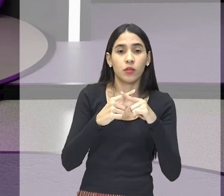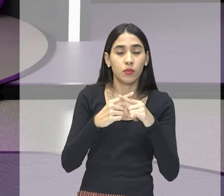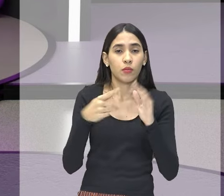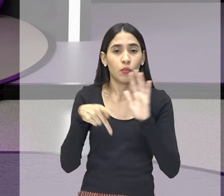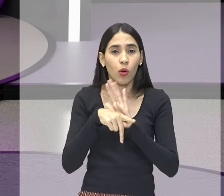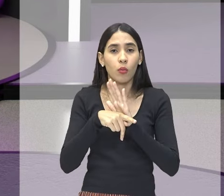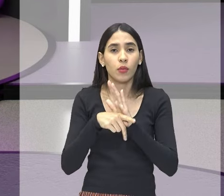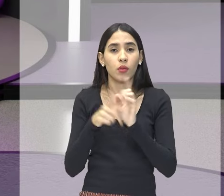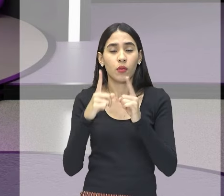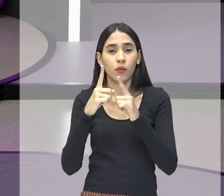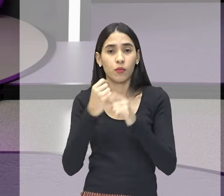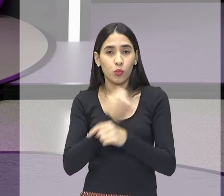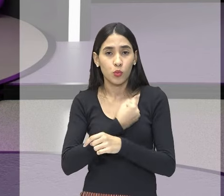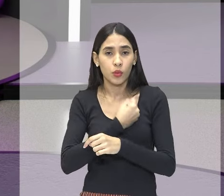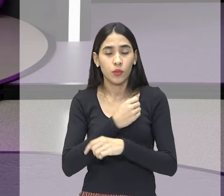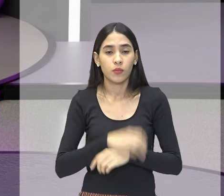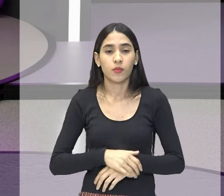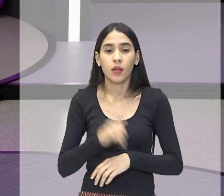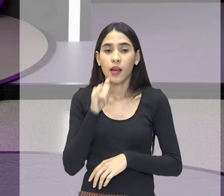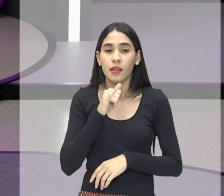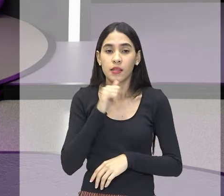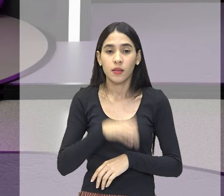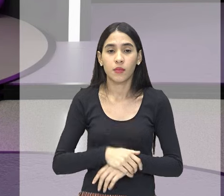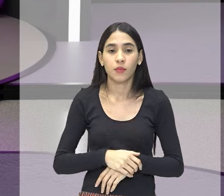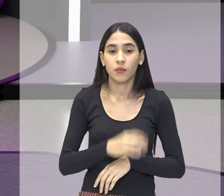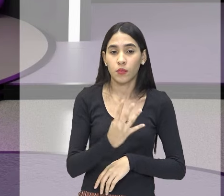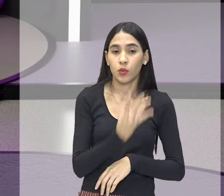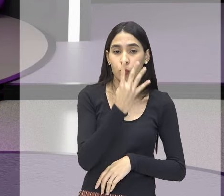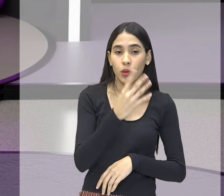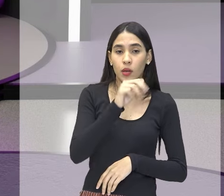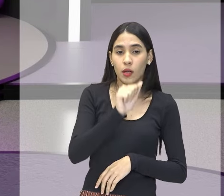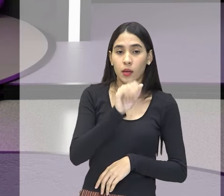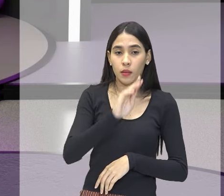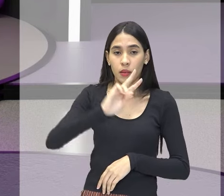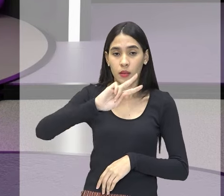variáveis. Aí eu trouxe o exemplo. 4AB²